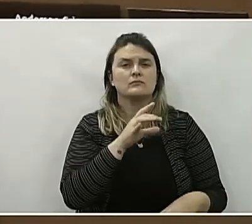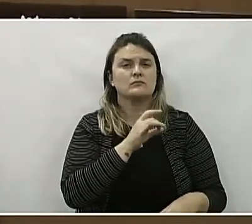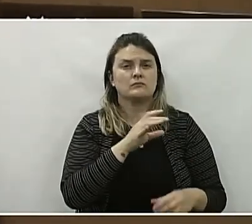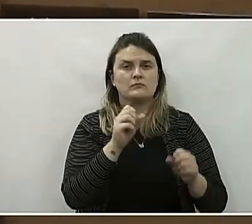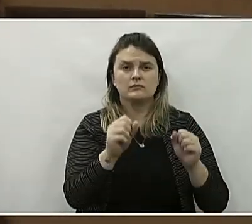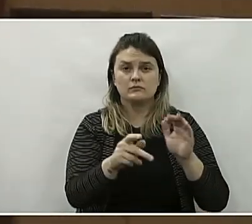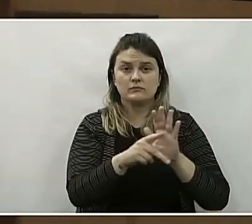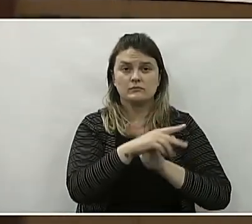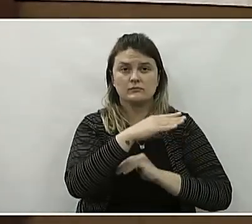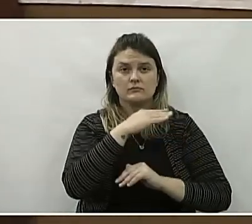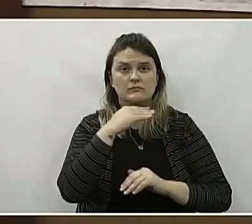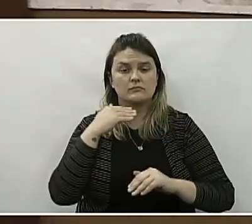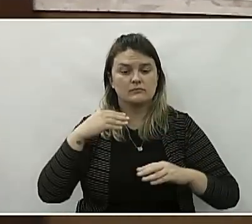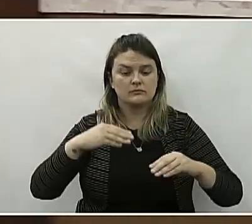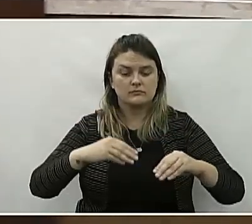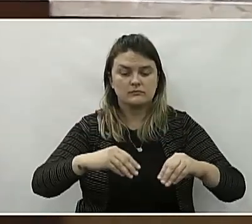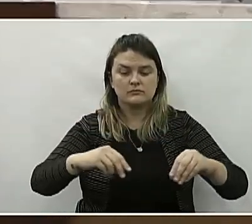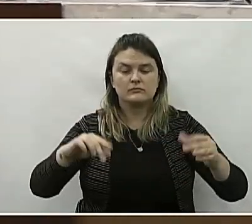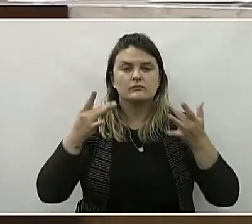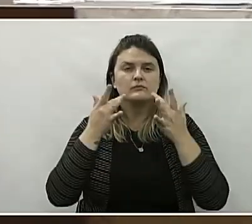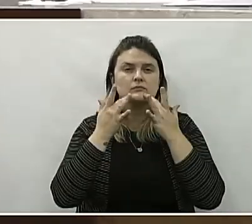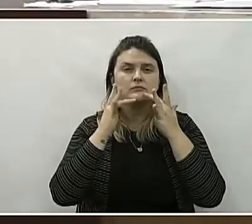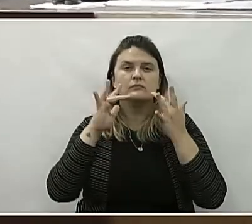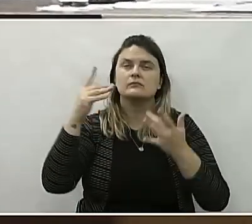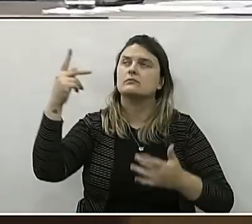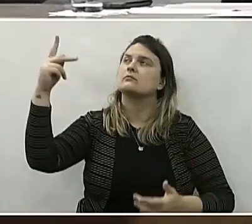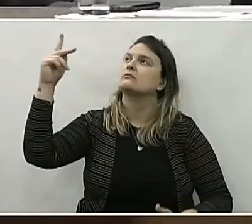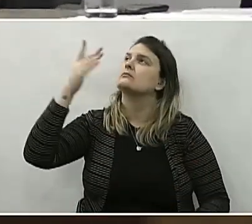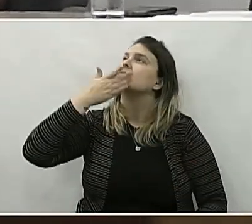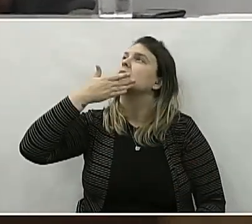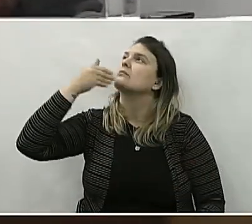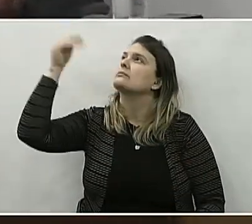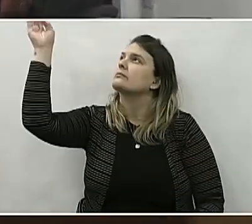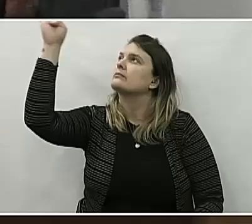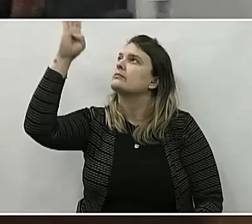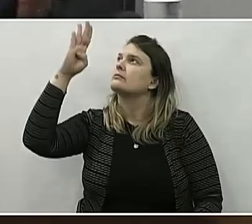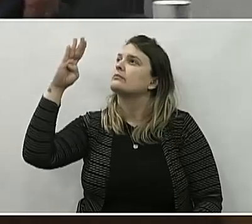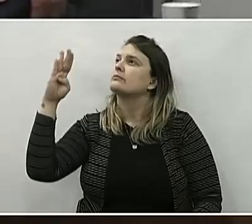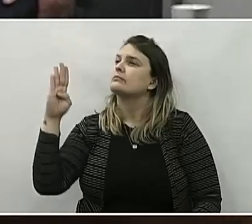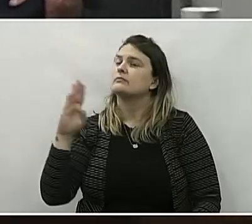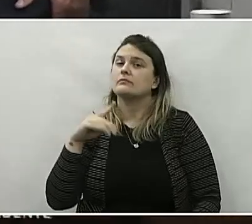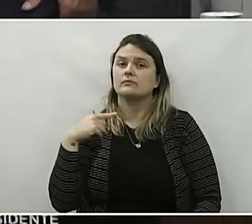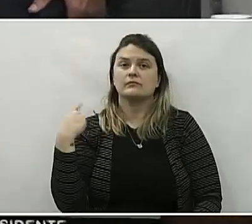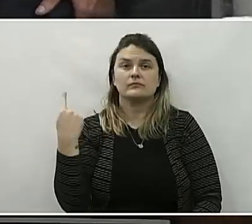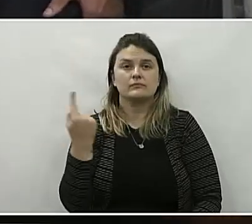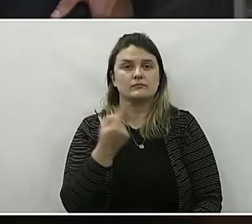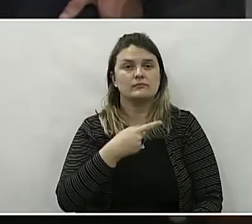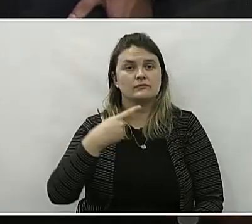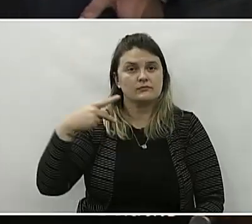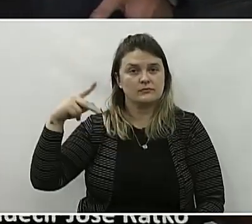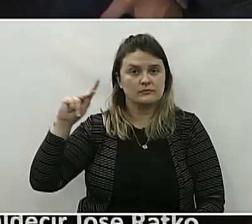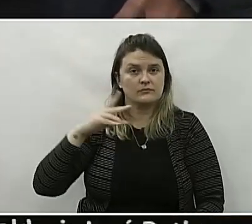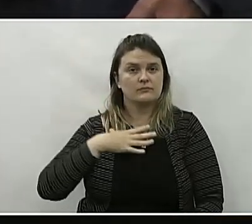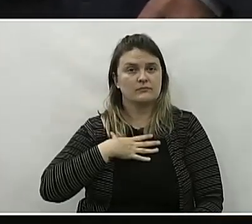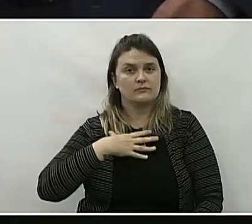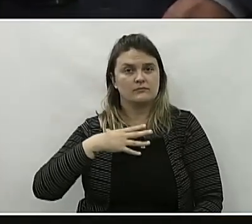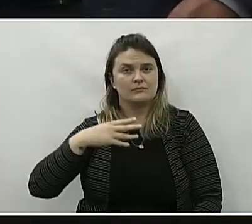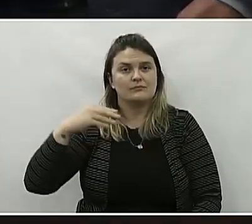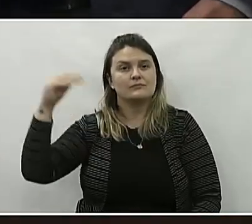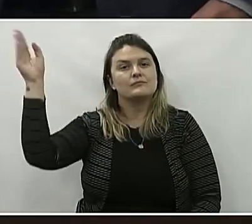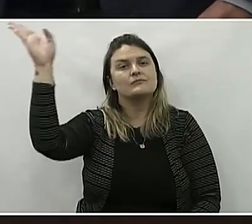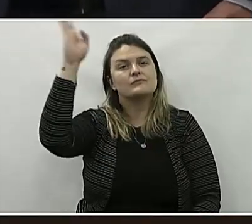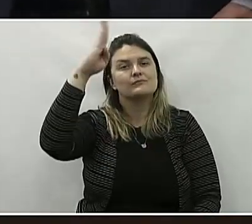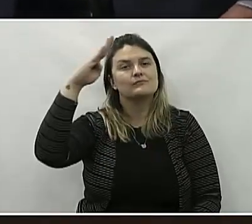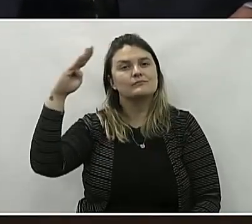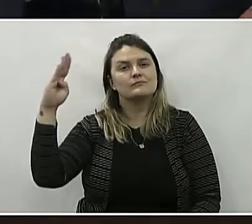morte, terá dorada. Entre outras mil, és tu, Brasil, ó pátria amada. Dos filhos deste